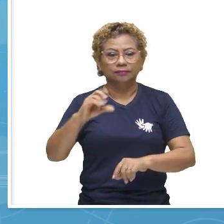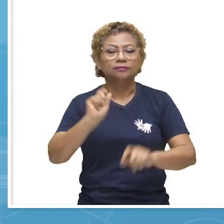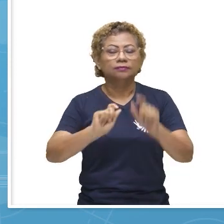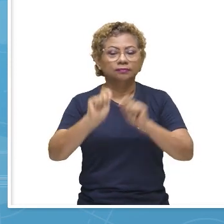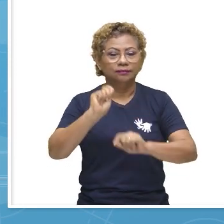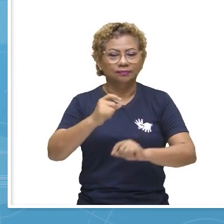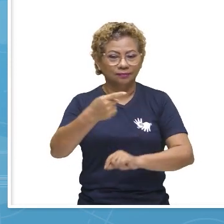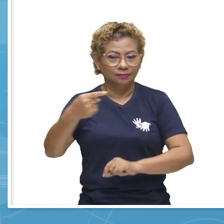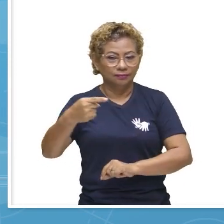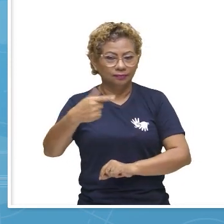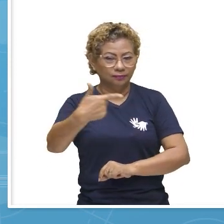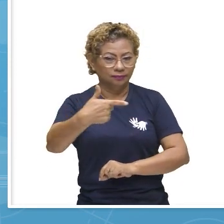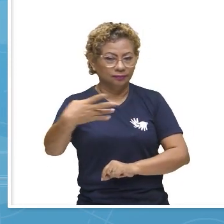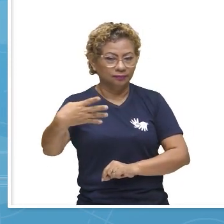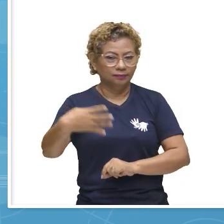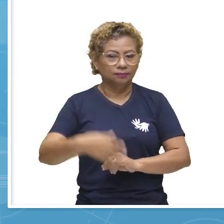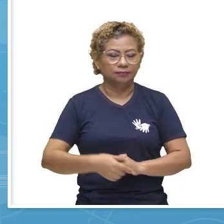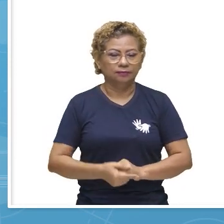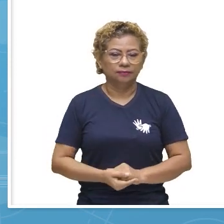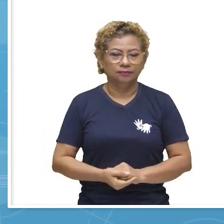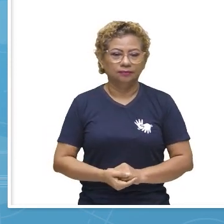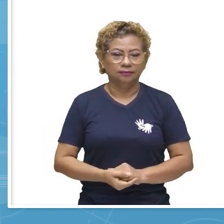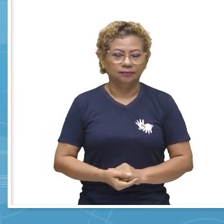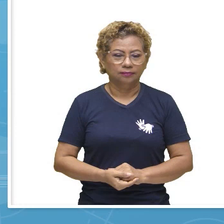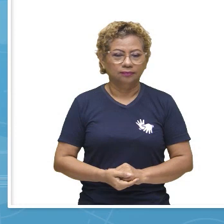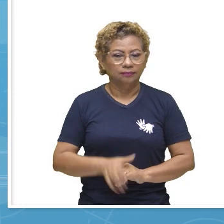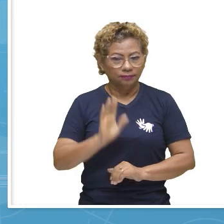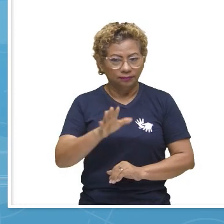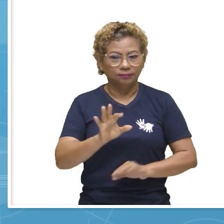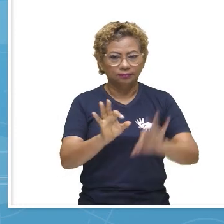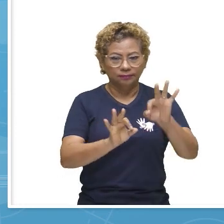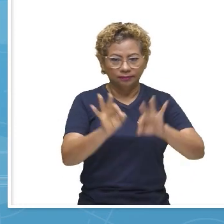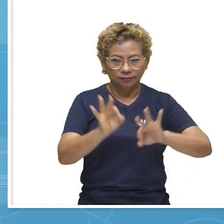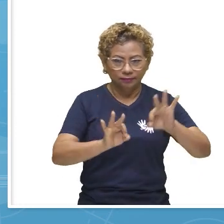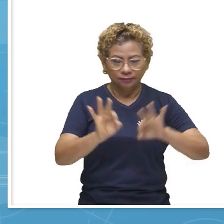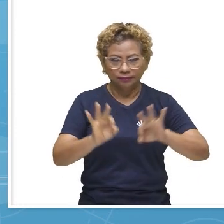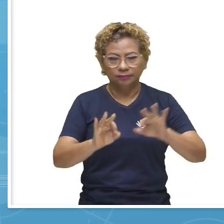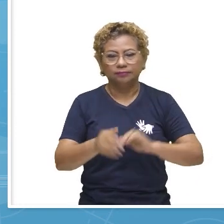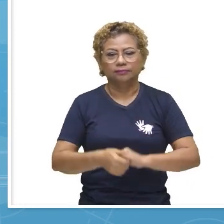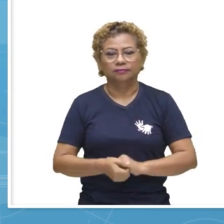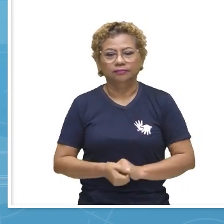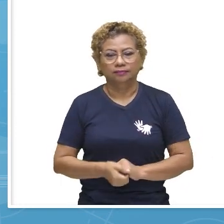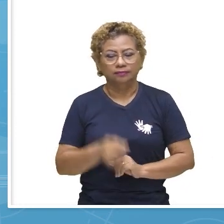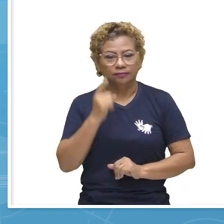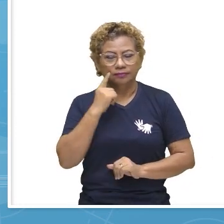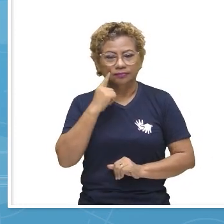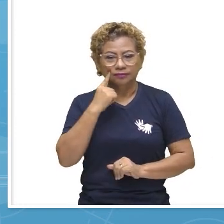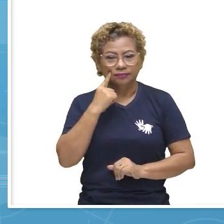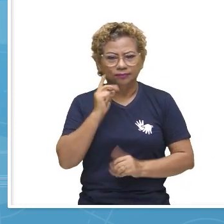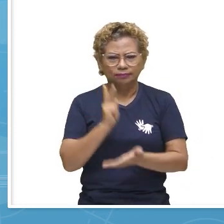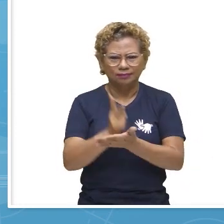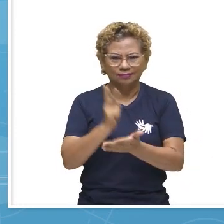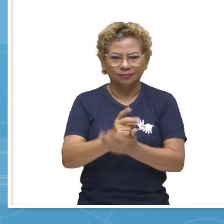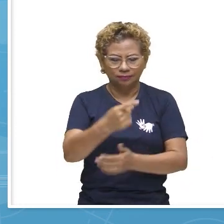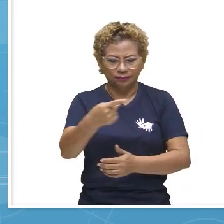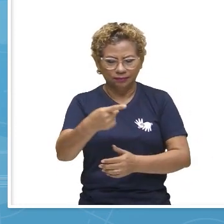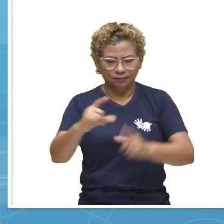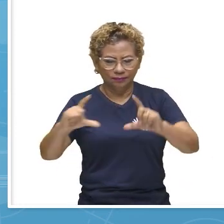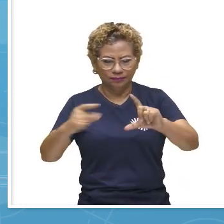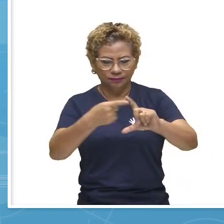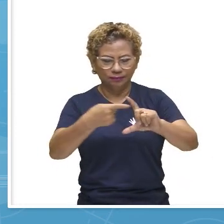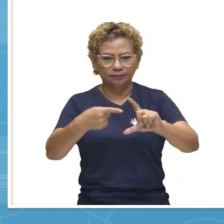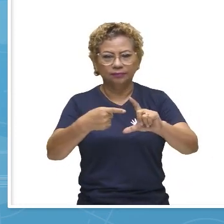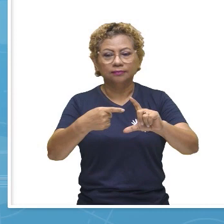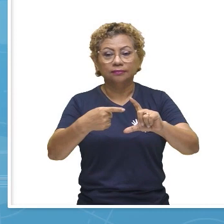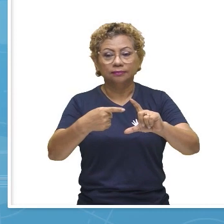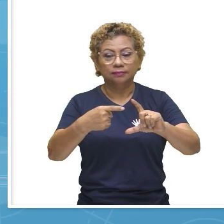C. C é menos 24. Vamos colocar entre parênteses porque é negativo. Calculando tudo isso